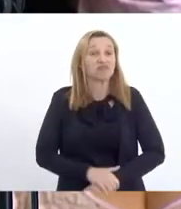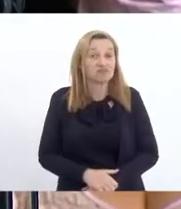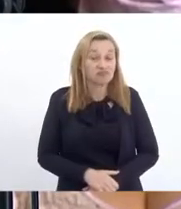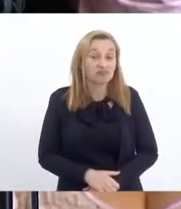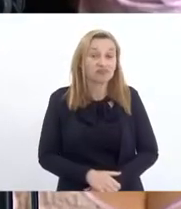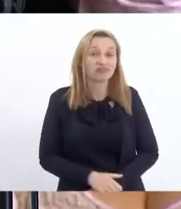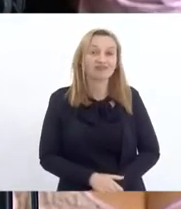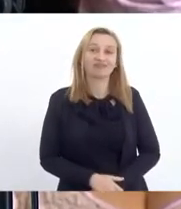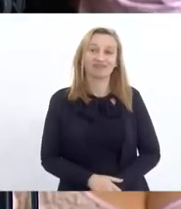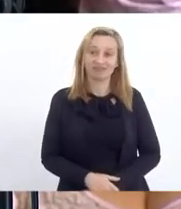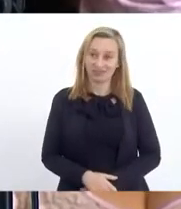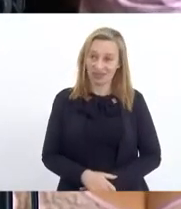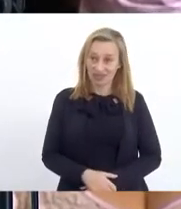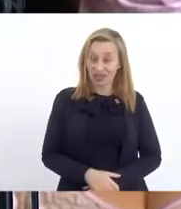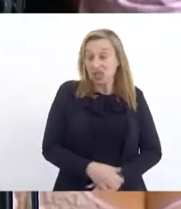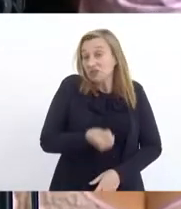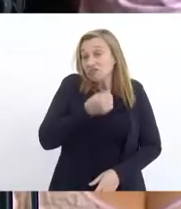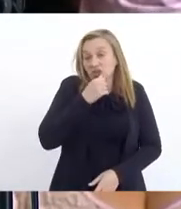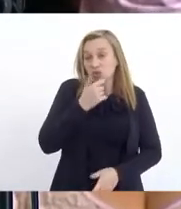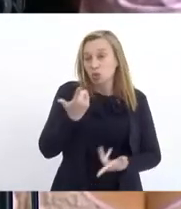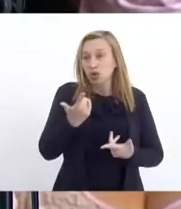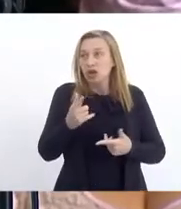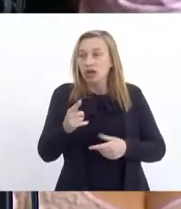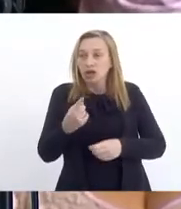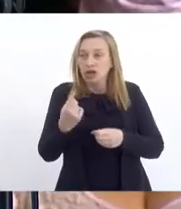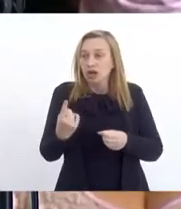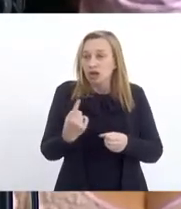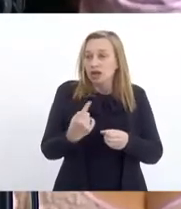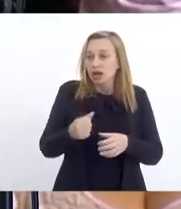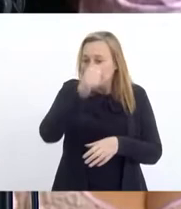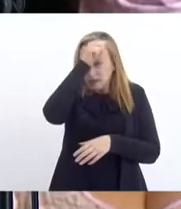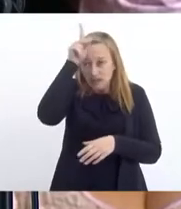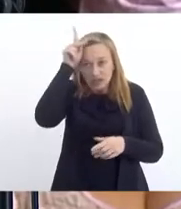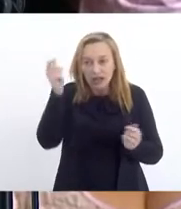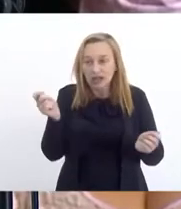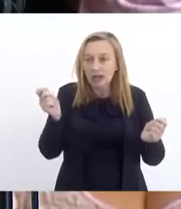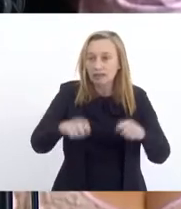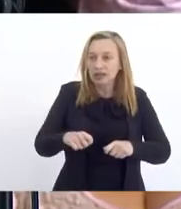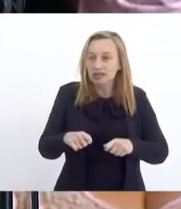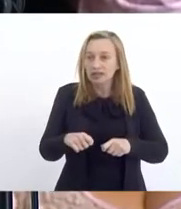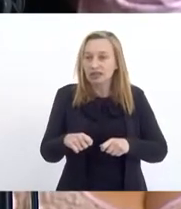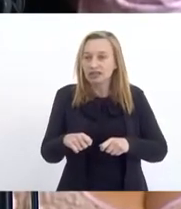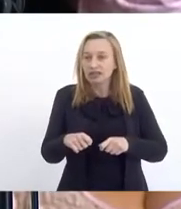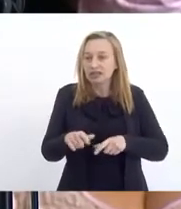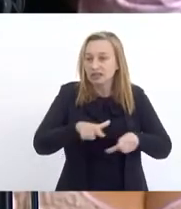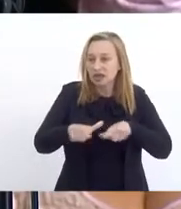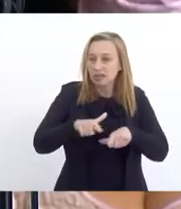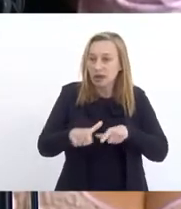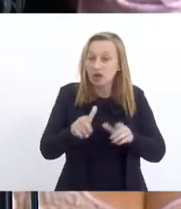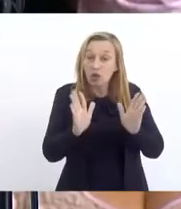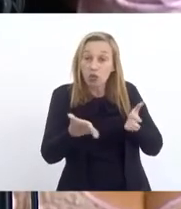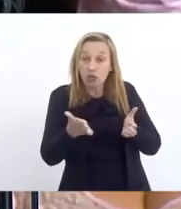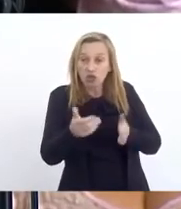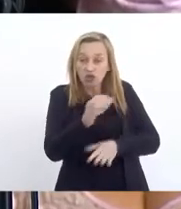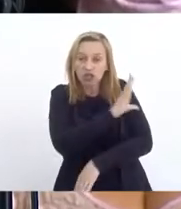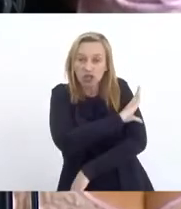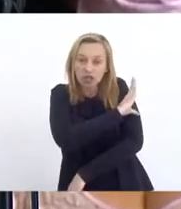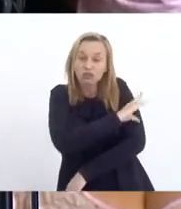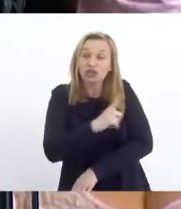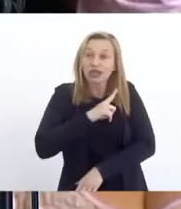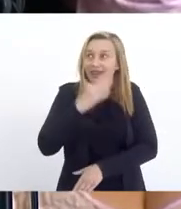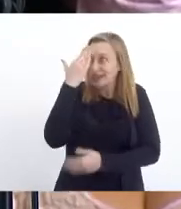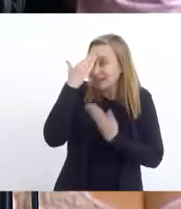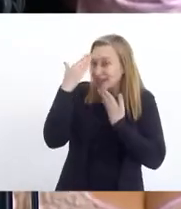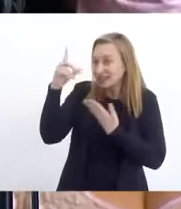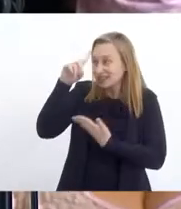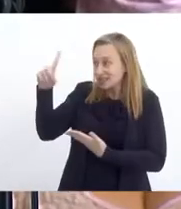Como nem todas as prefeituras têm uma capacidade de trabalho, de organização, como Campos hoje, graças a Deus, tem, vai